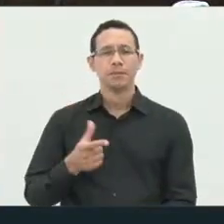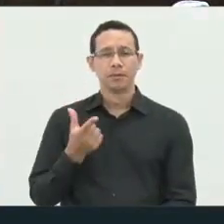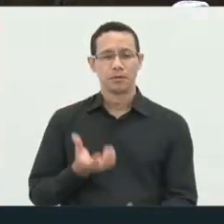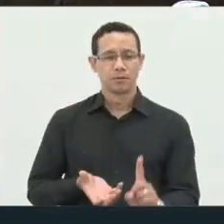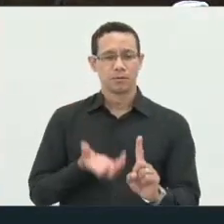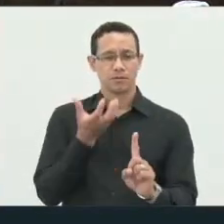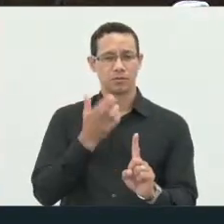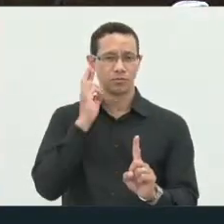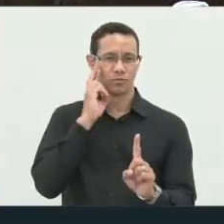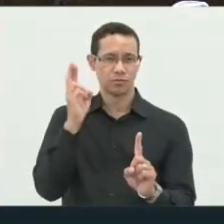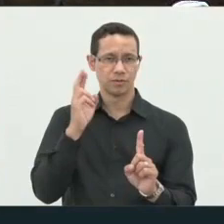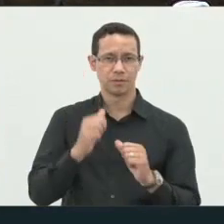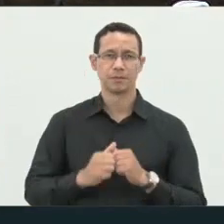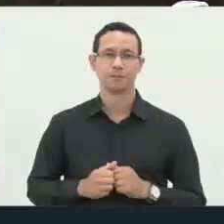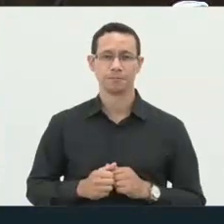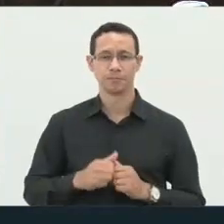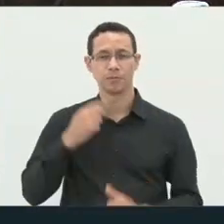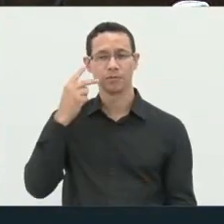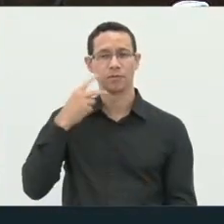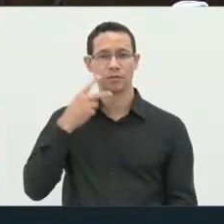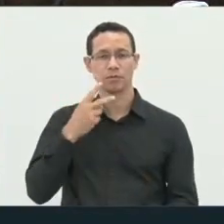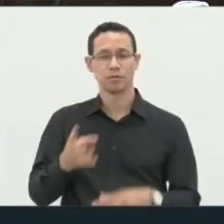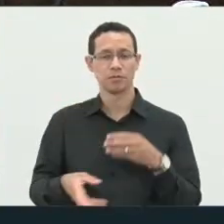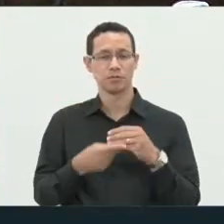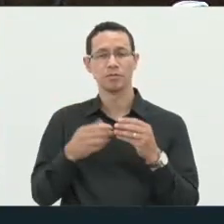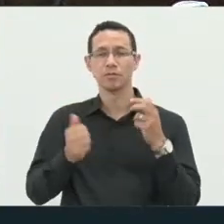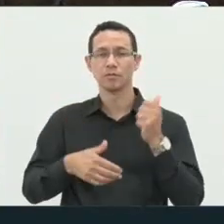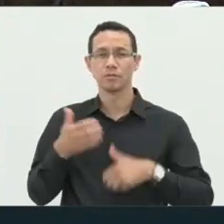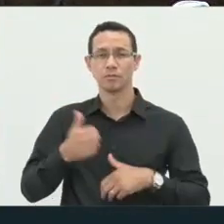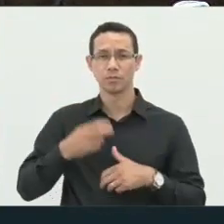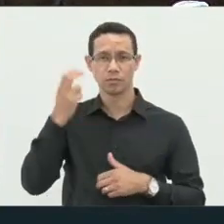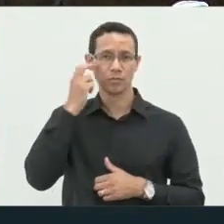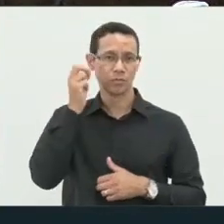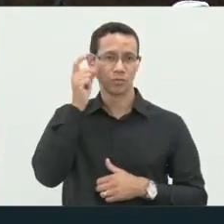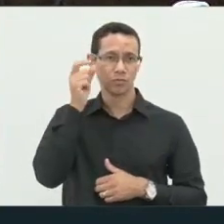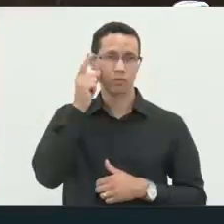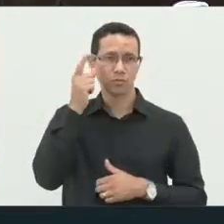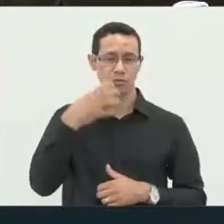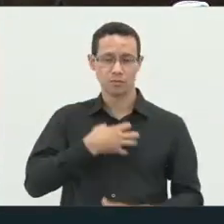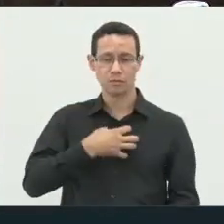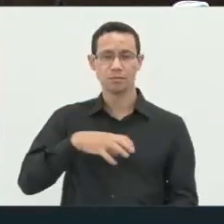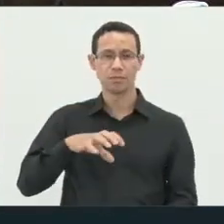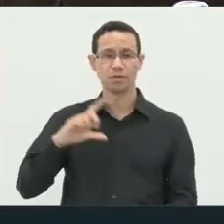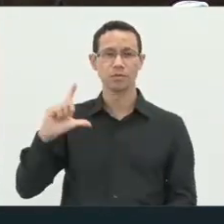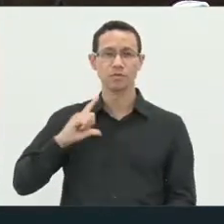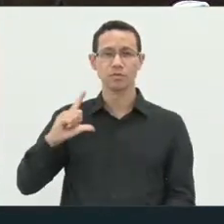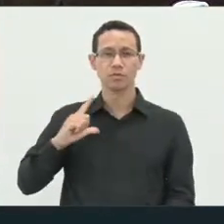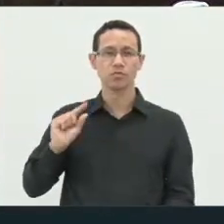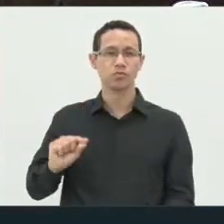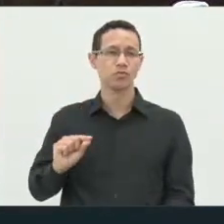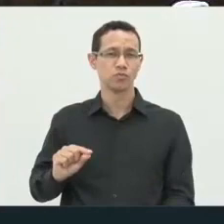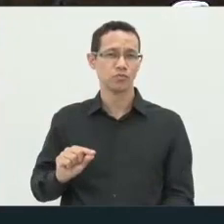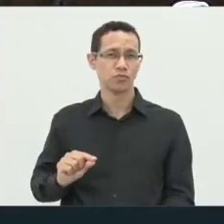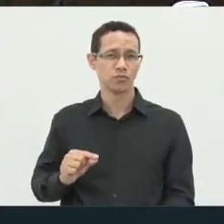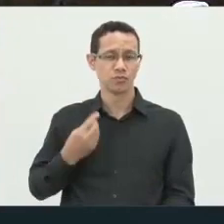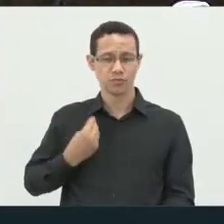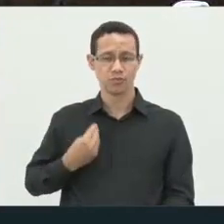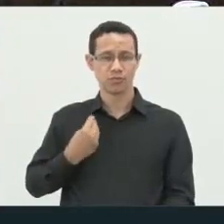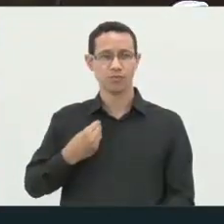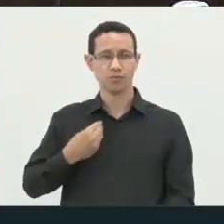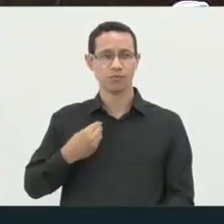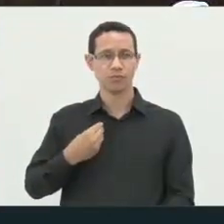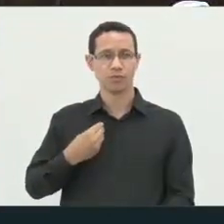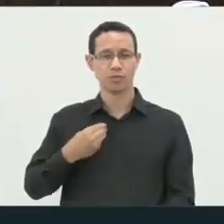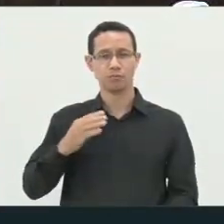fantinel ainda completou dizendo que a única cultura que os baianos têm é viver na praia Tocando